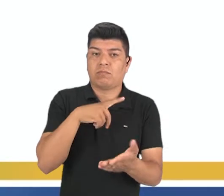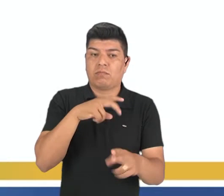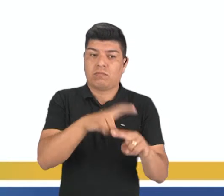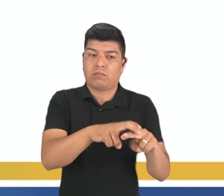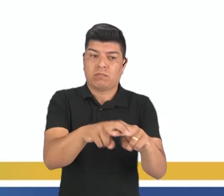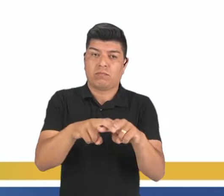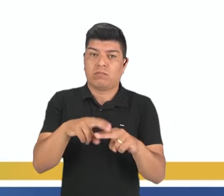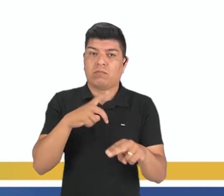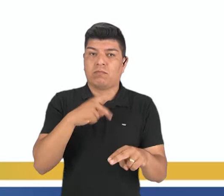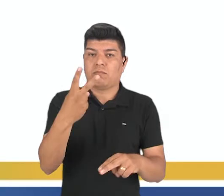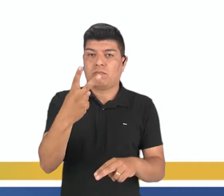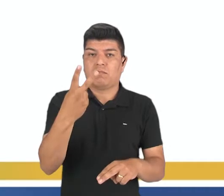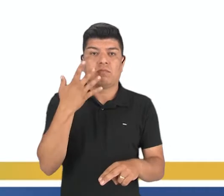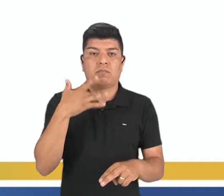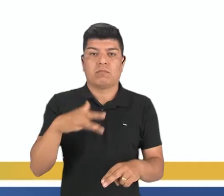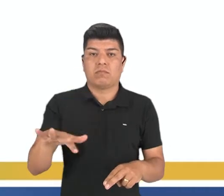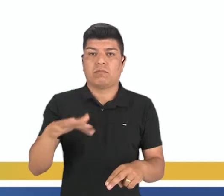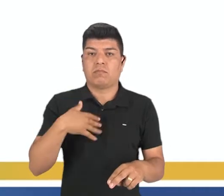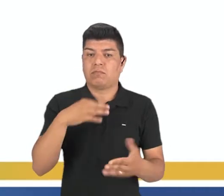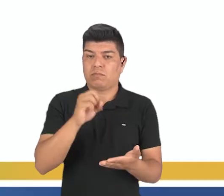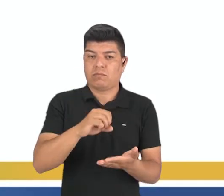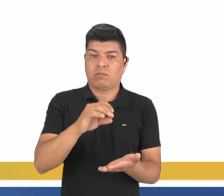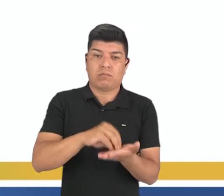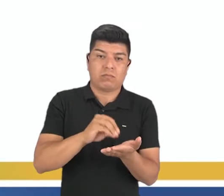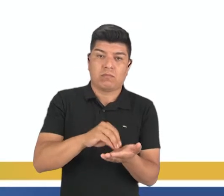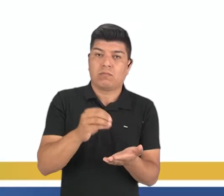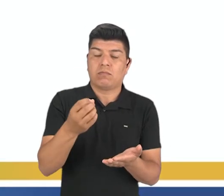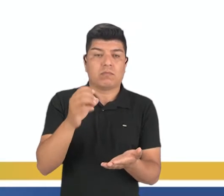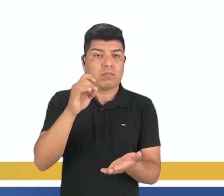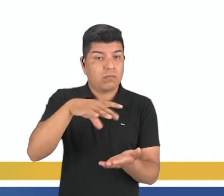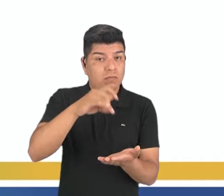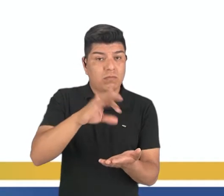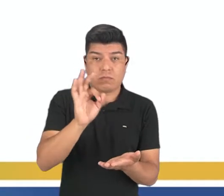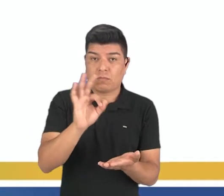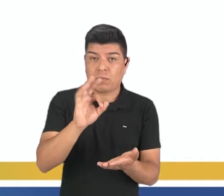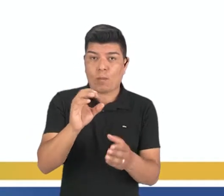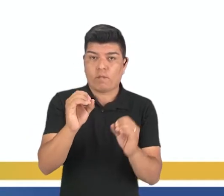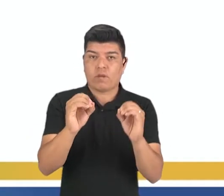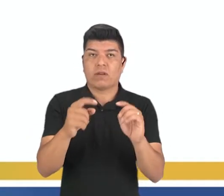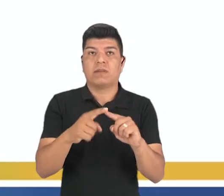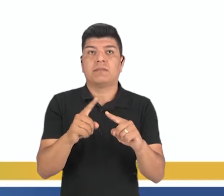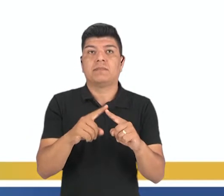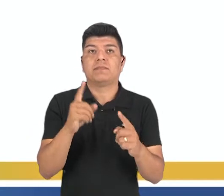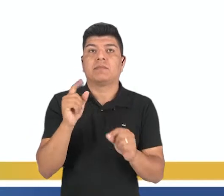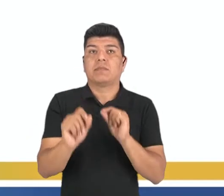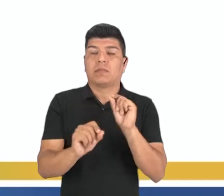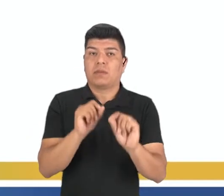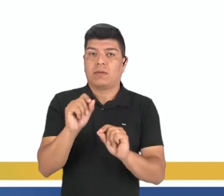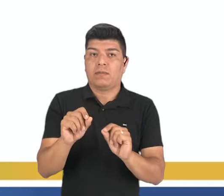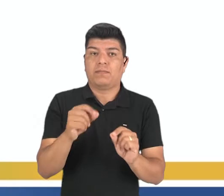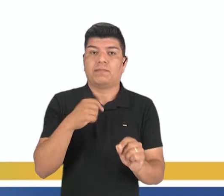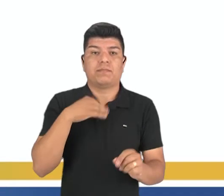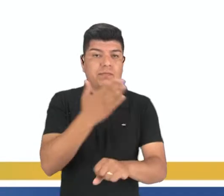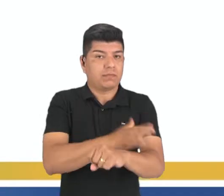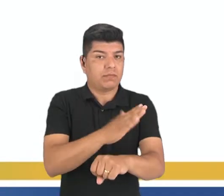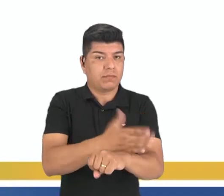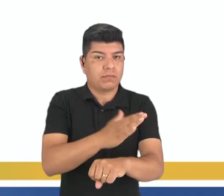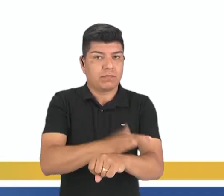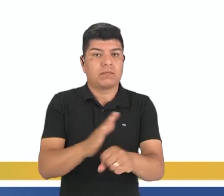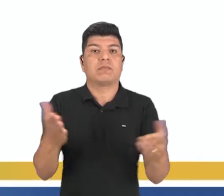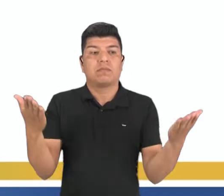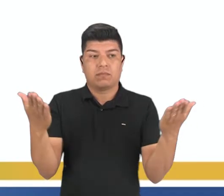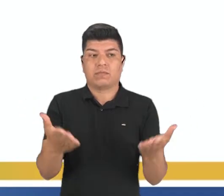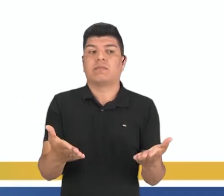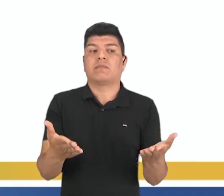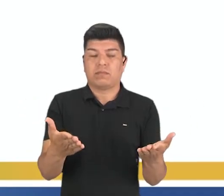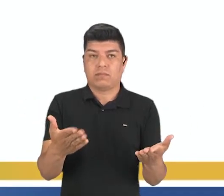levar 2 crianças e não poderia restar cadeiras vazias. Geringonça prontas, vamos ao teste. Era preciso